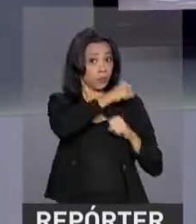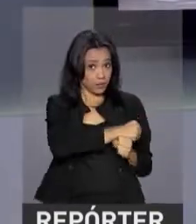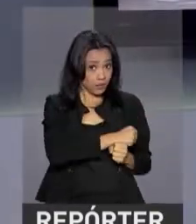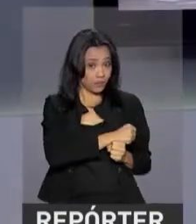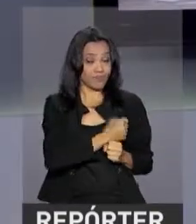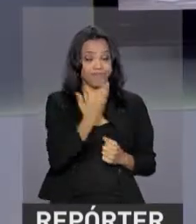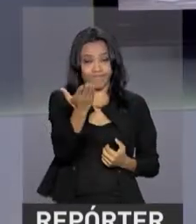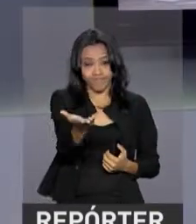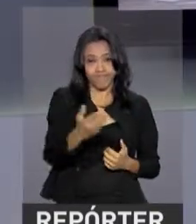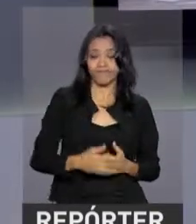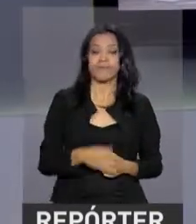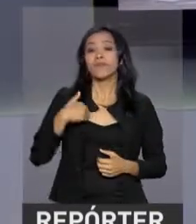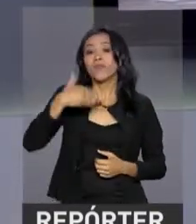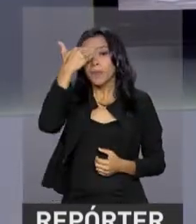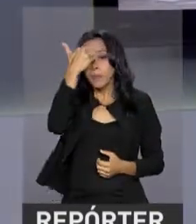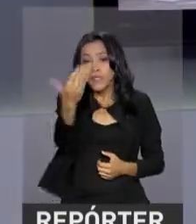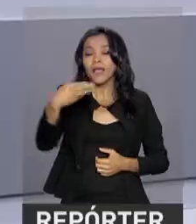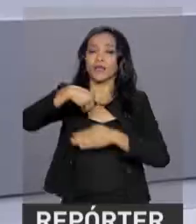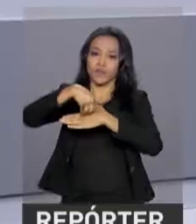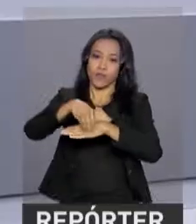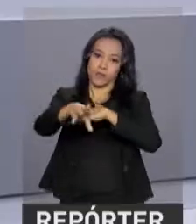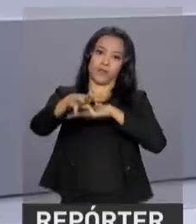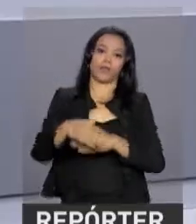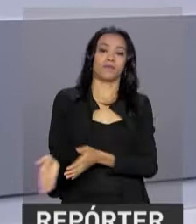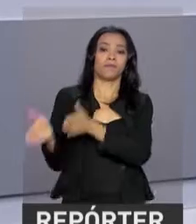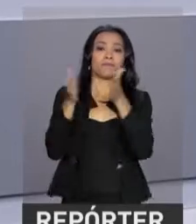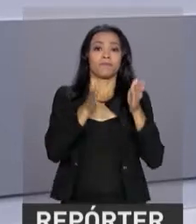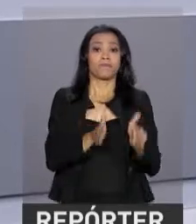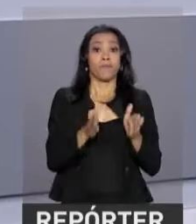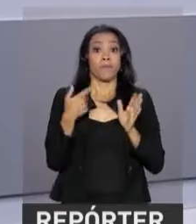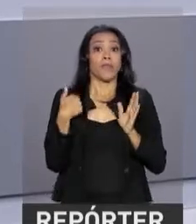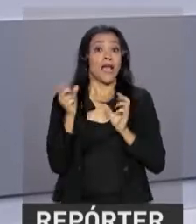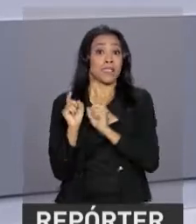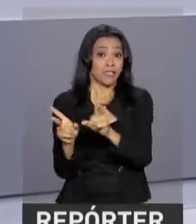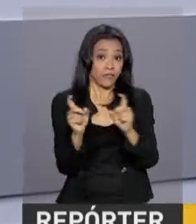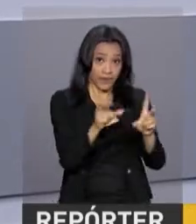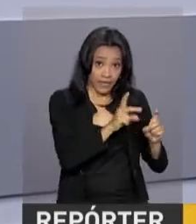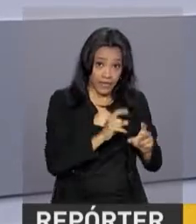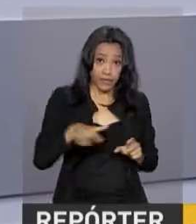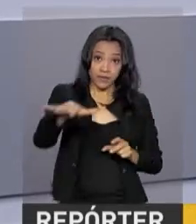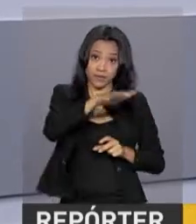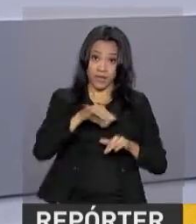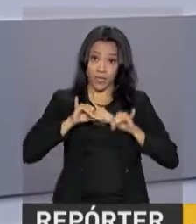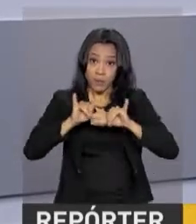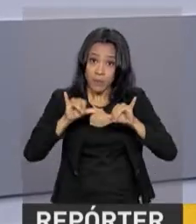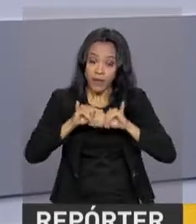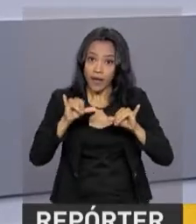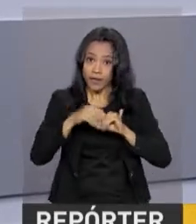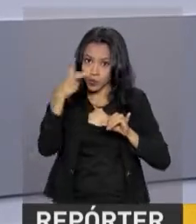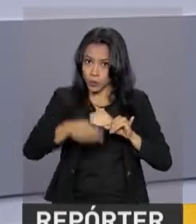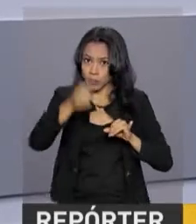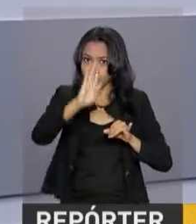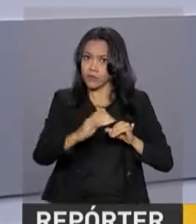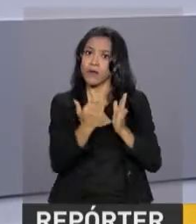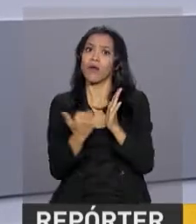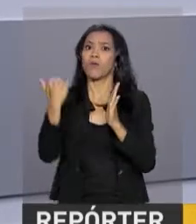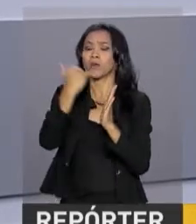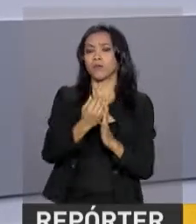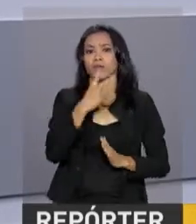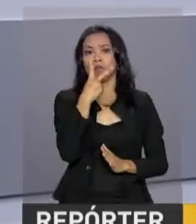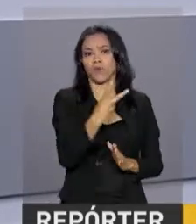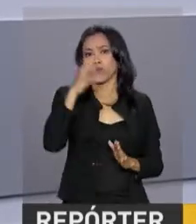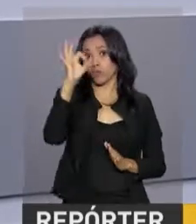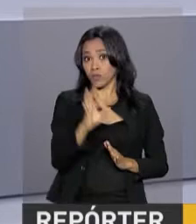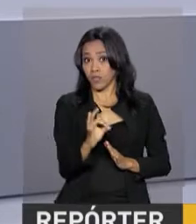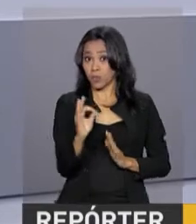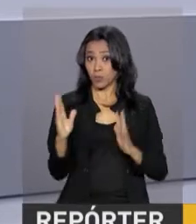você obrigada luana pelas suas informações e olha as vendas dos supermercados brasileiros cresceram mais de 2 por cento no